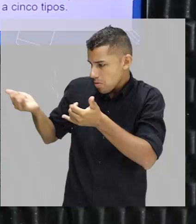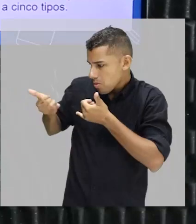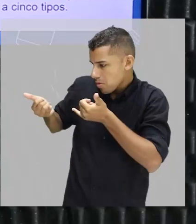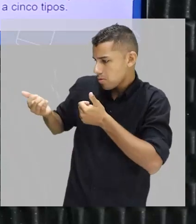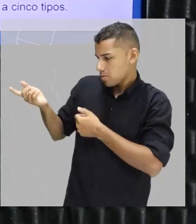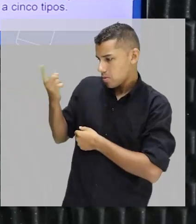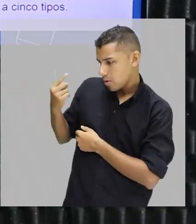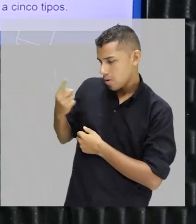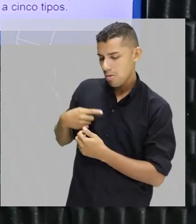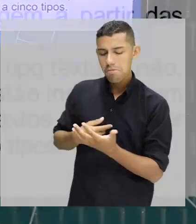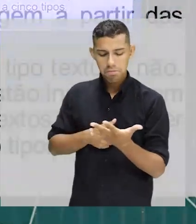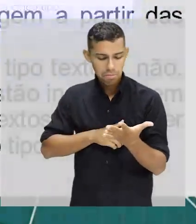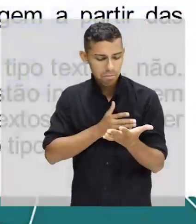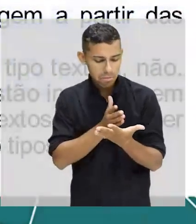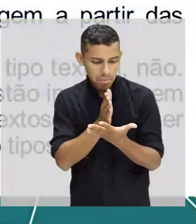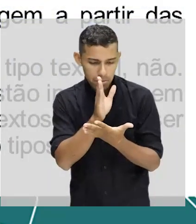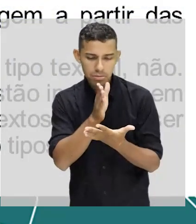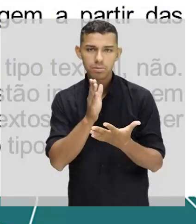orientações.